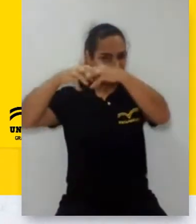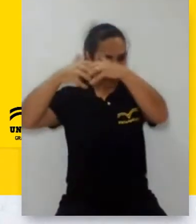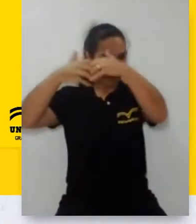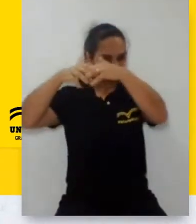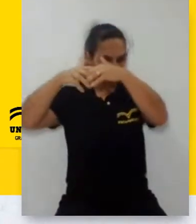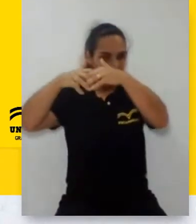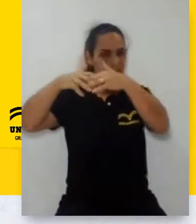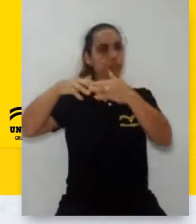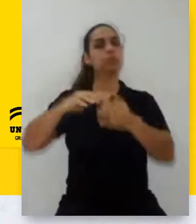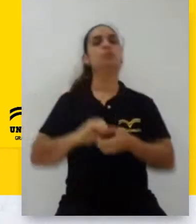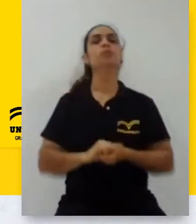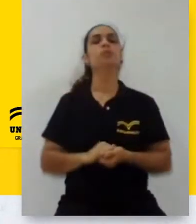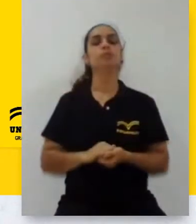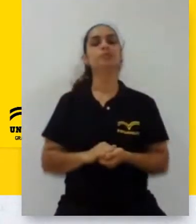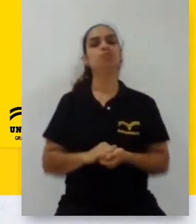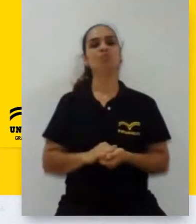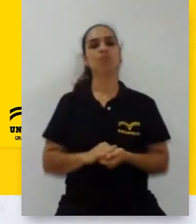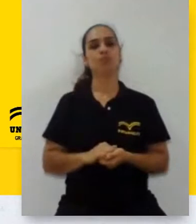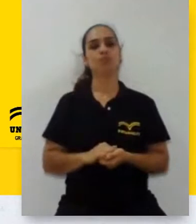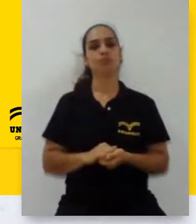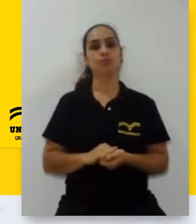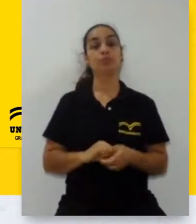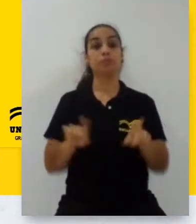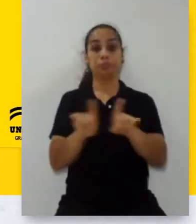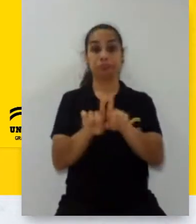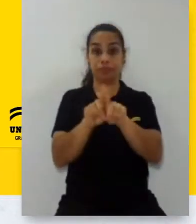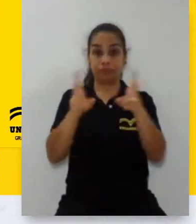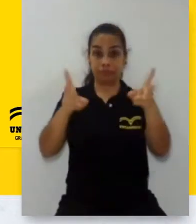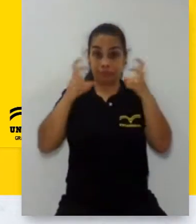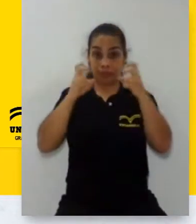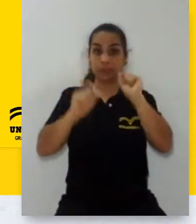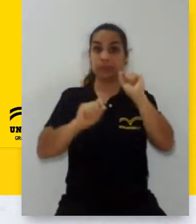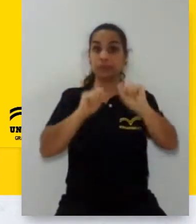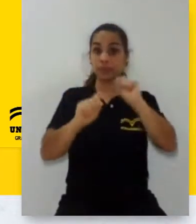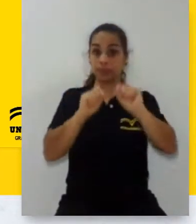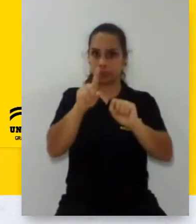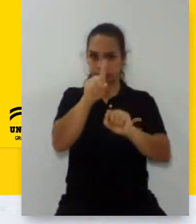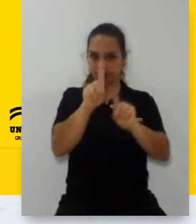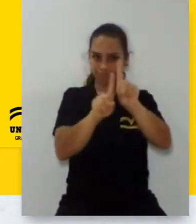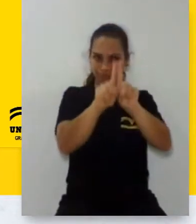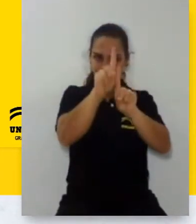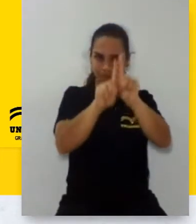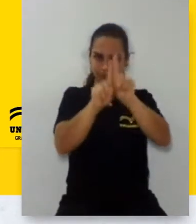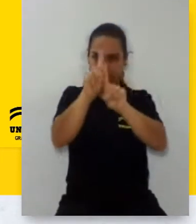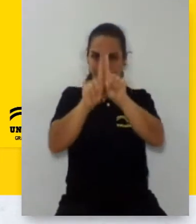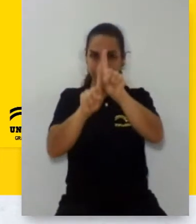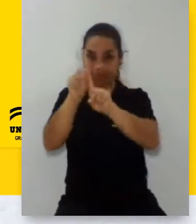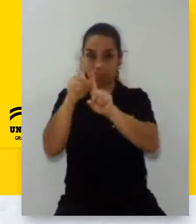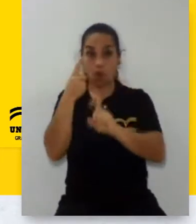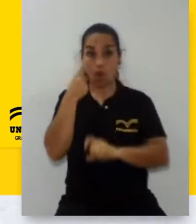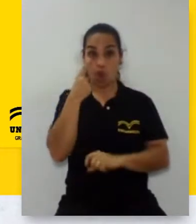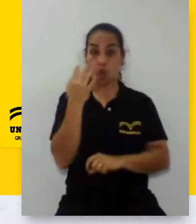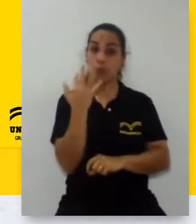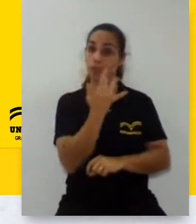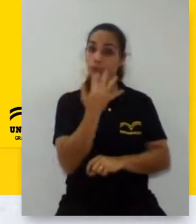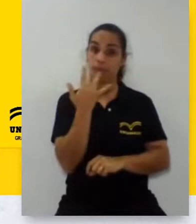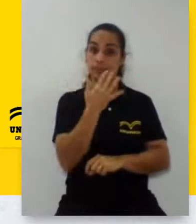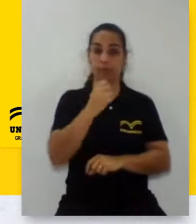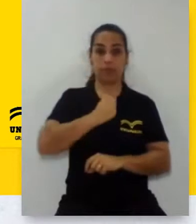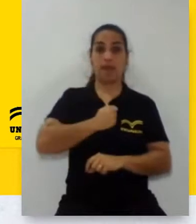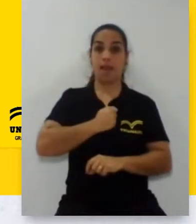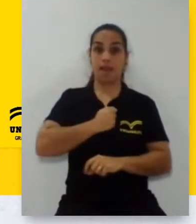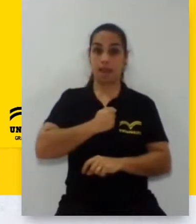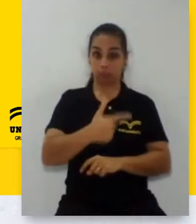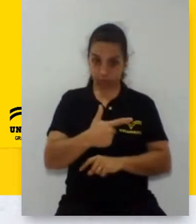também, percebam que nesse gráfico aqui superior da esquerda, nós temos as cores azuis. Essa cor azul significa o